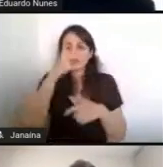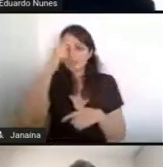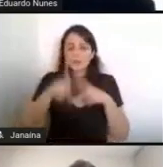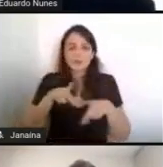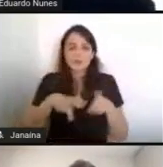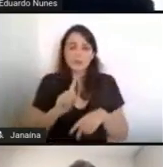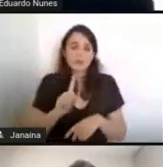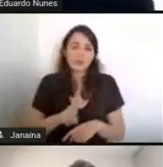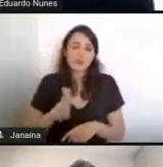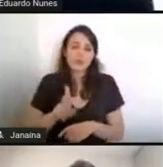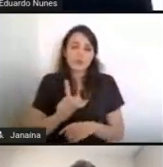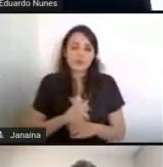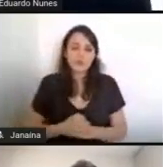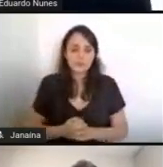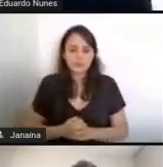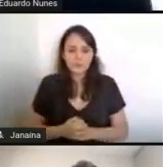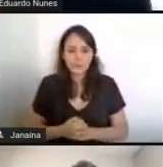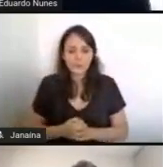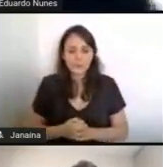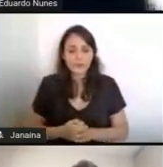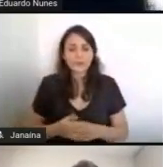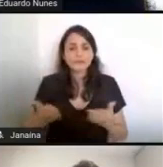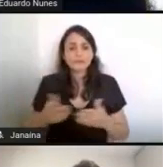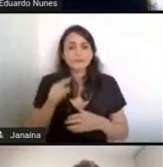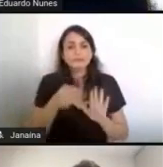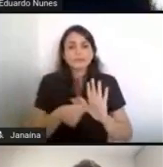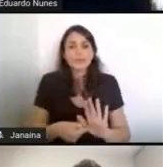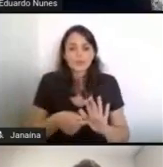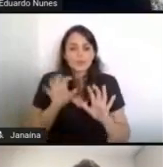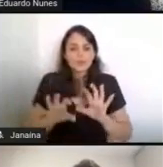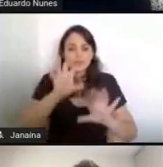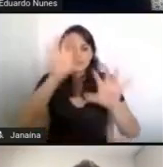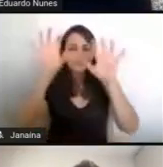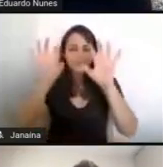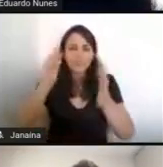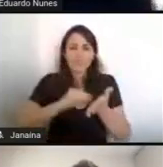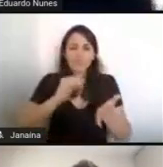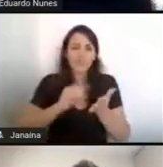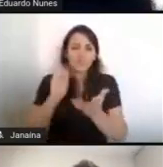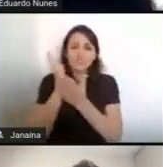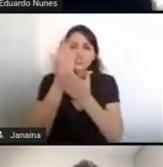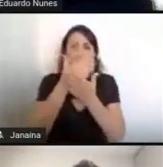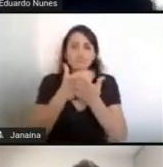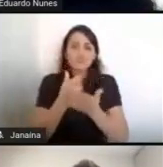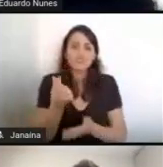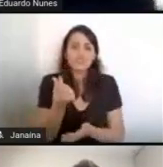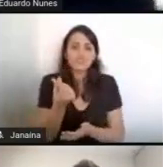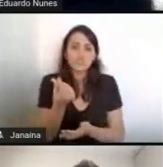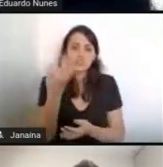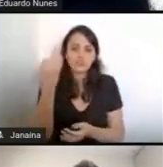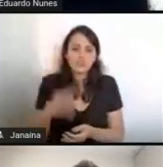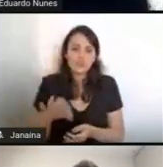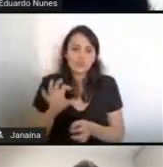passar. Bom, aqui mostra a nossa má distribuição de recursos também, que é um problema crônico, não é um problema recente no